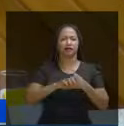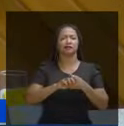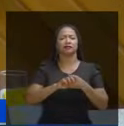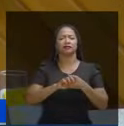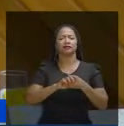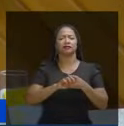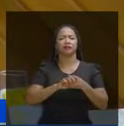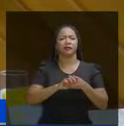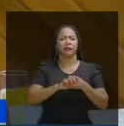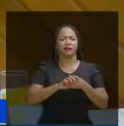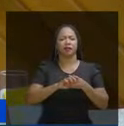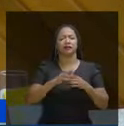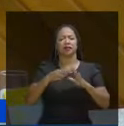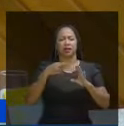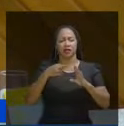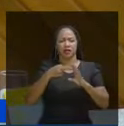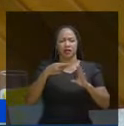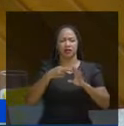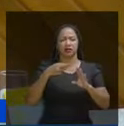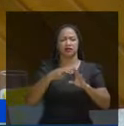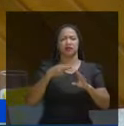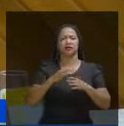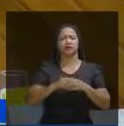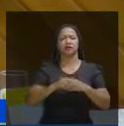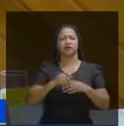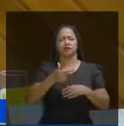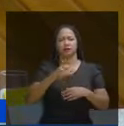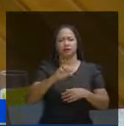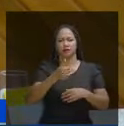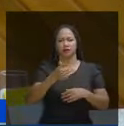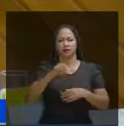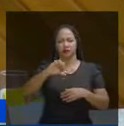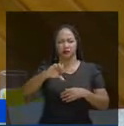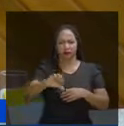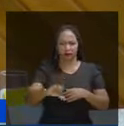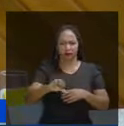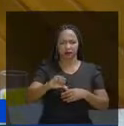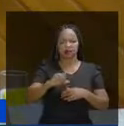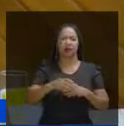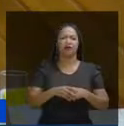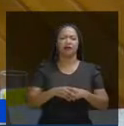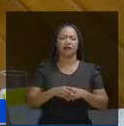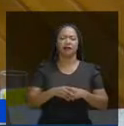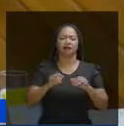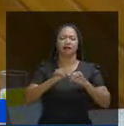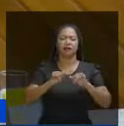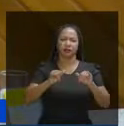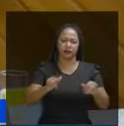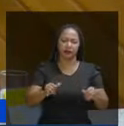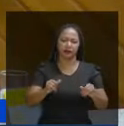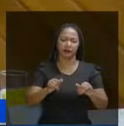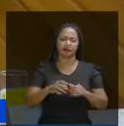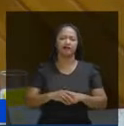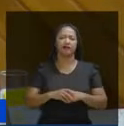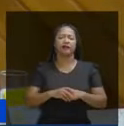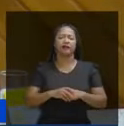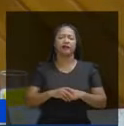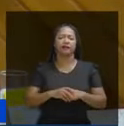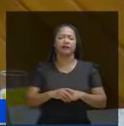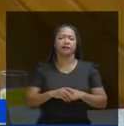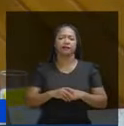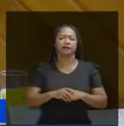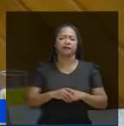resolução 23.000 do TSE, 23.610/2019, no seu artigo 27, parágrafo 2º, ela trata especificamente sobre